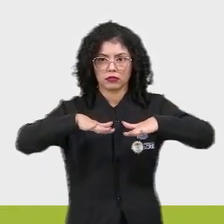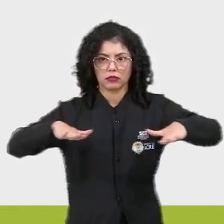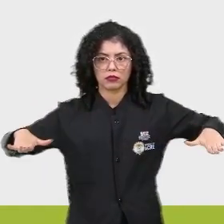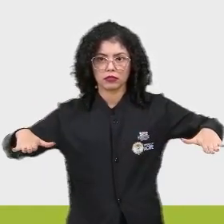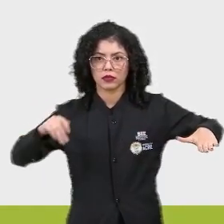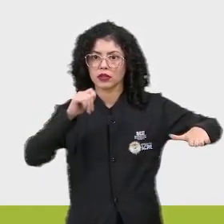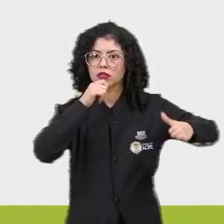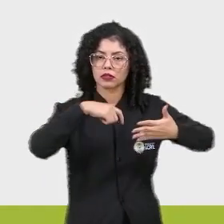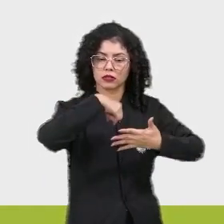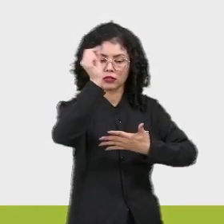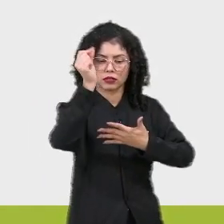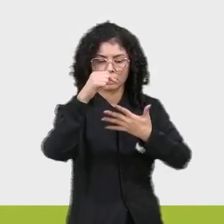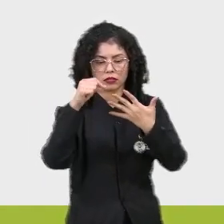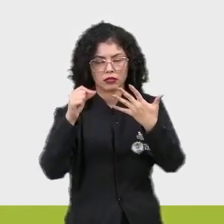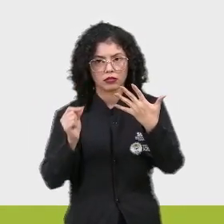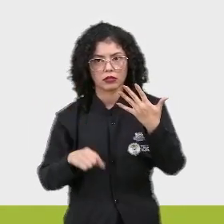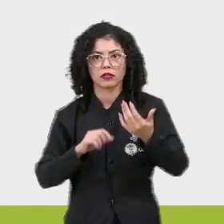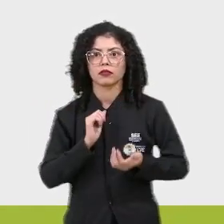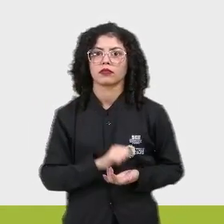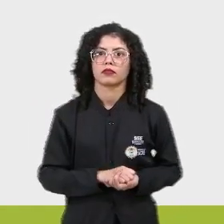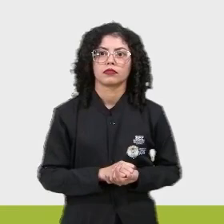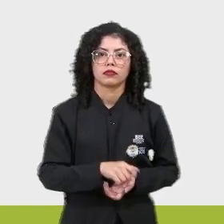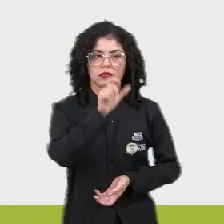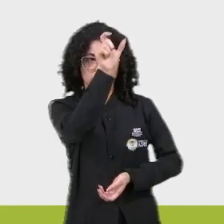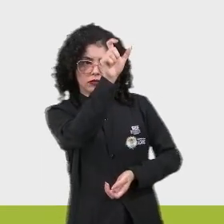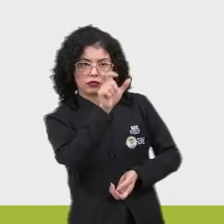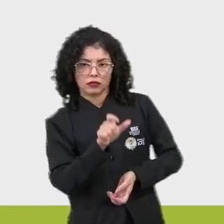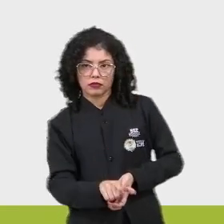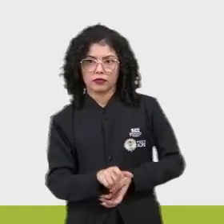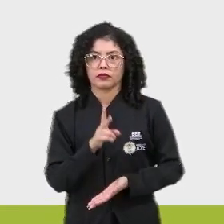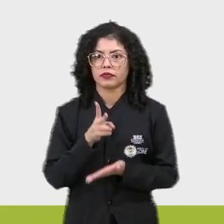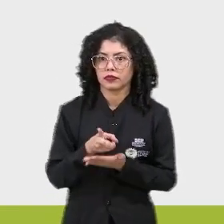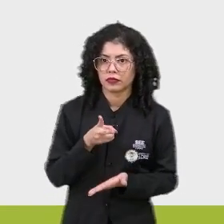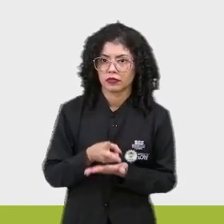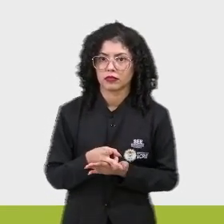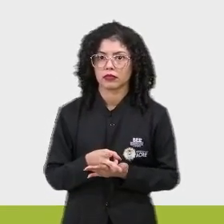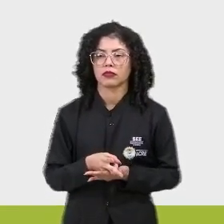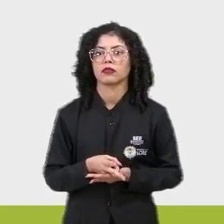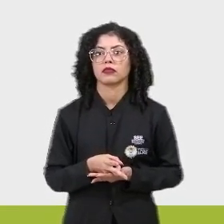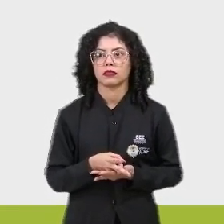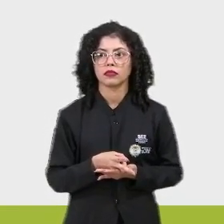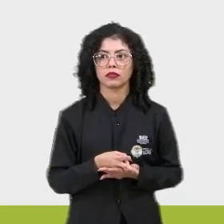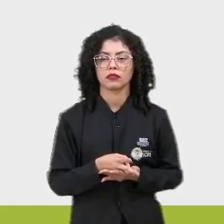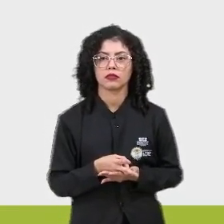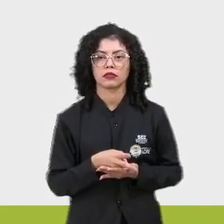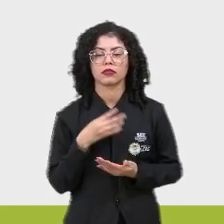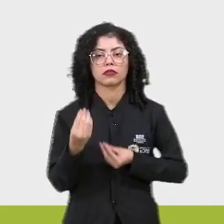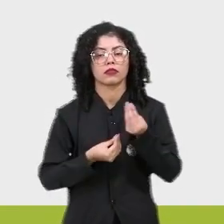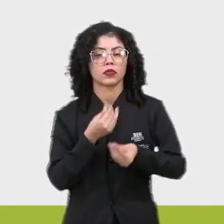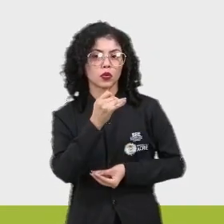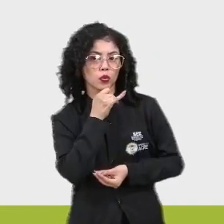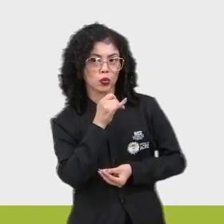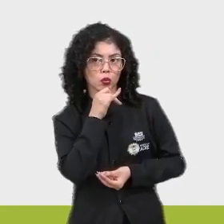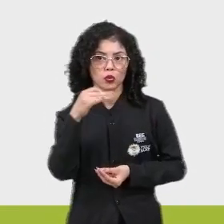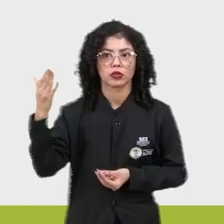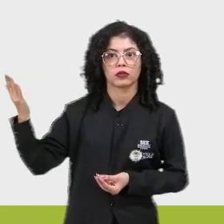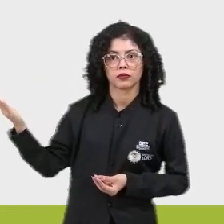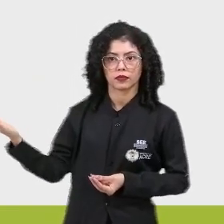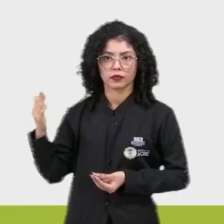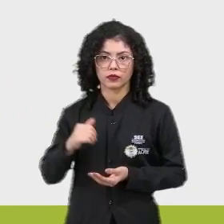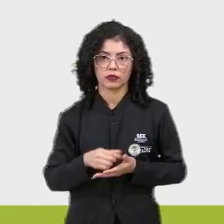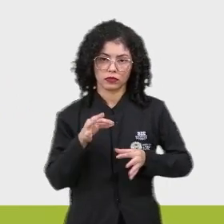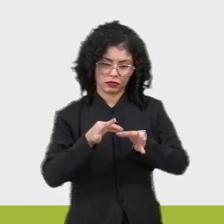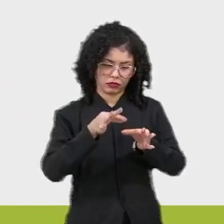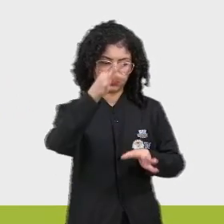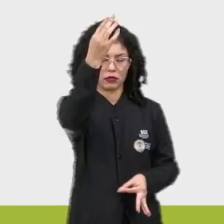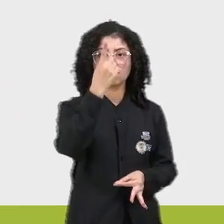que ficavam numa mesma linha, tá? Numa mesma linha vertical, como no exemplo aqui eu coloquei uma